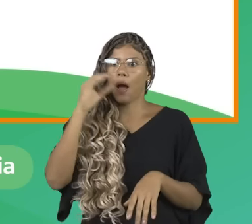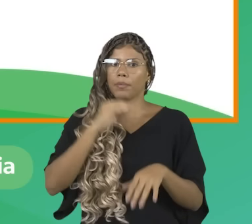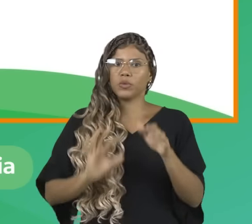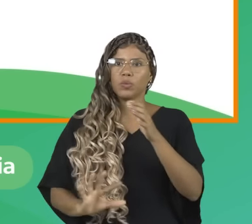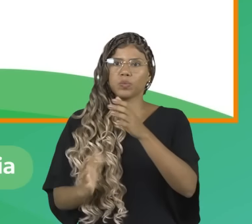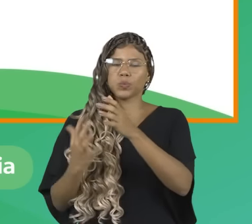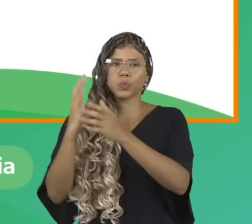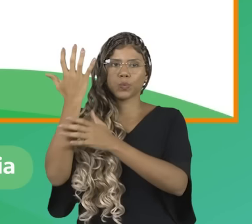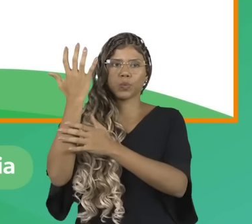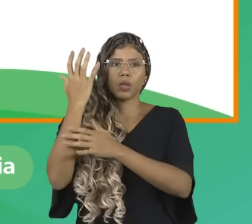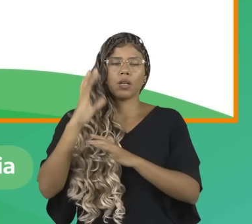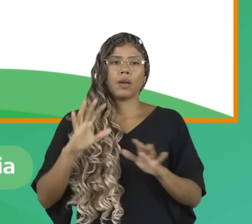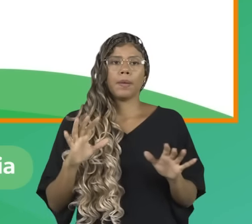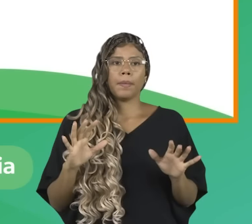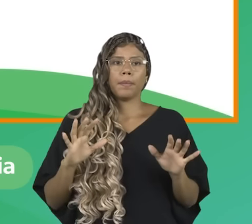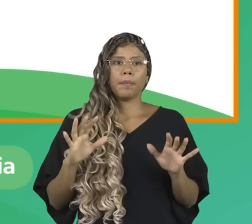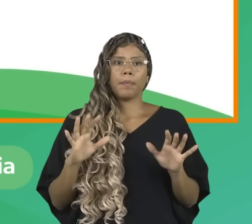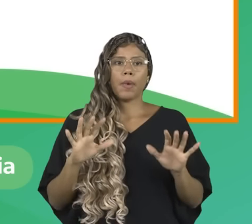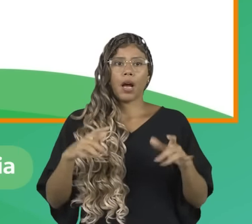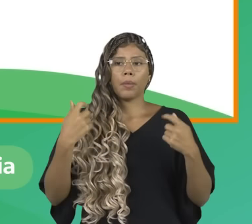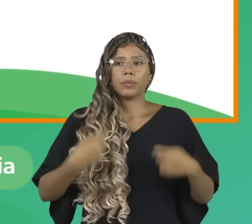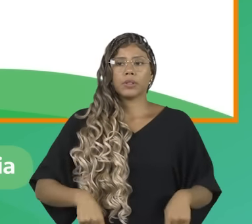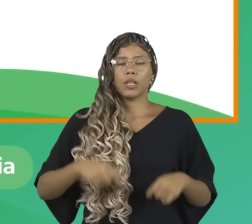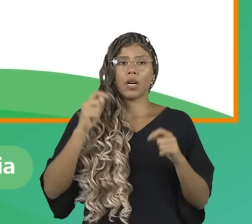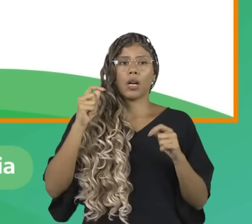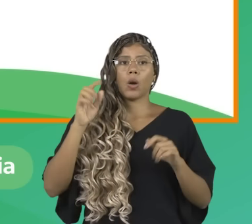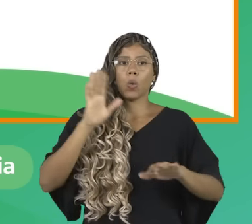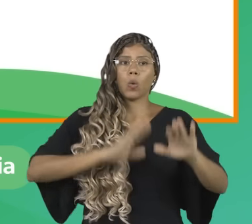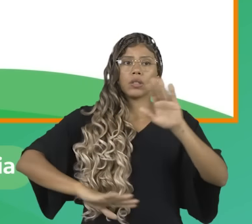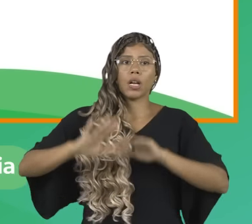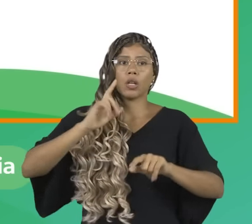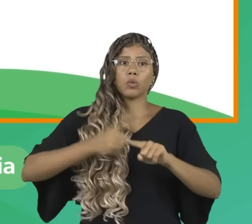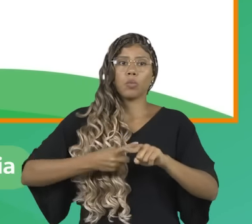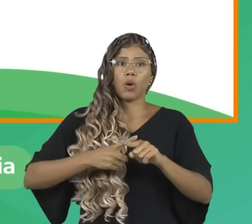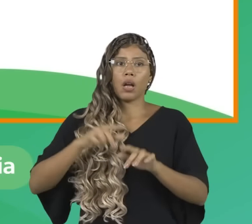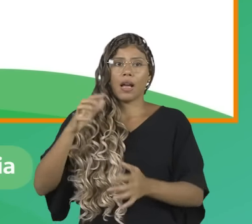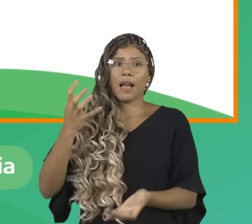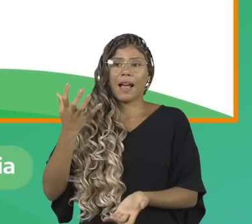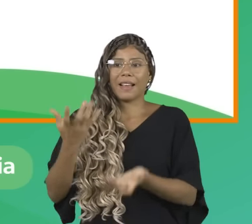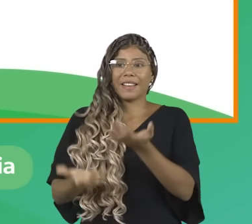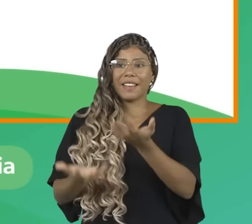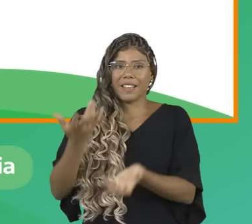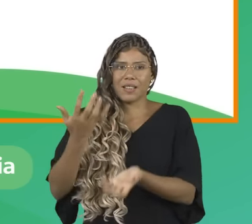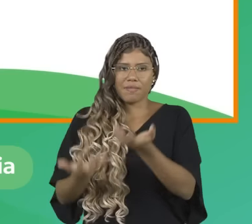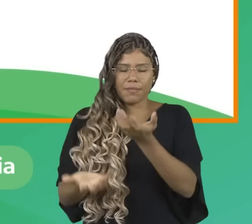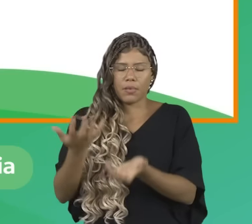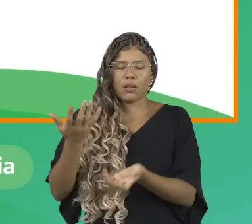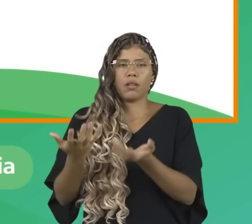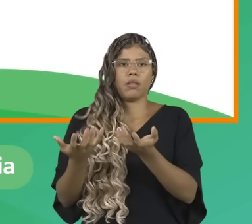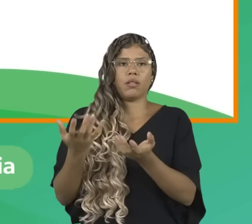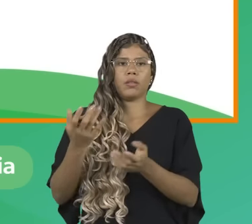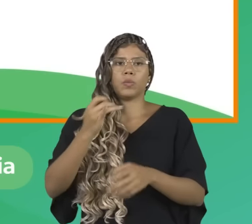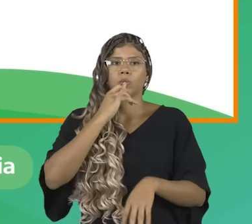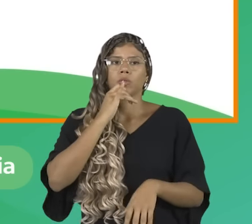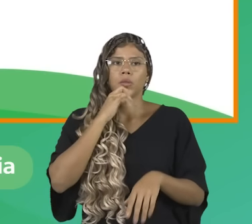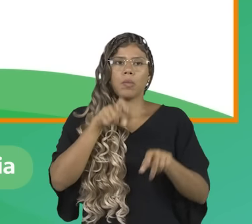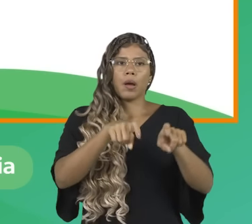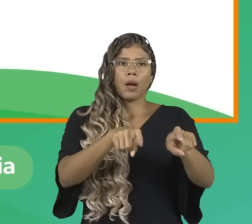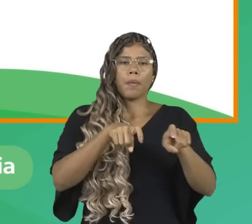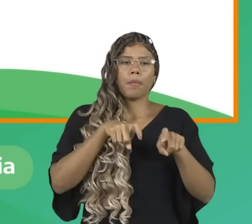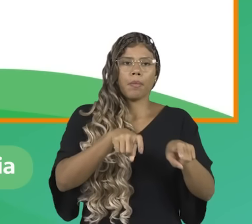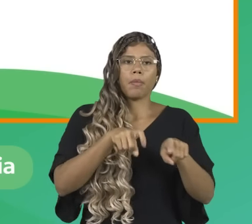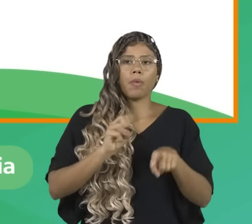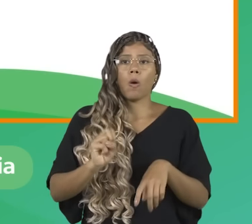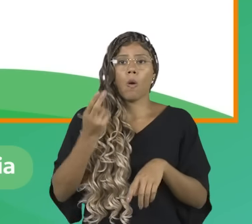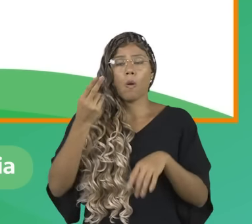cuidado com esse tipo de queima, porque a queima para desmate, seja para a pecuária, seja para a agricultura, muitas vezes acaba emitindo mais carbono